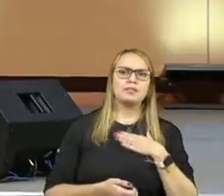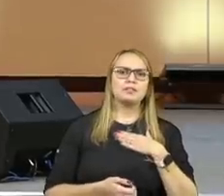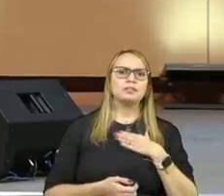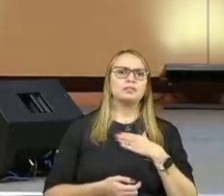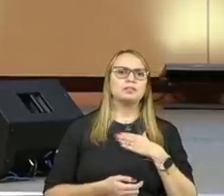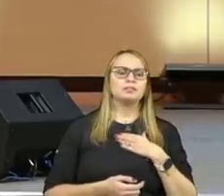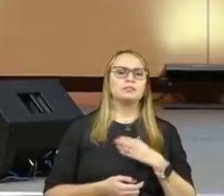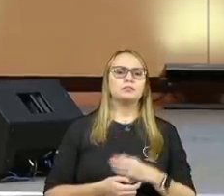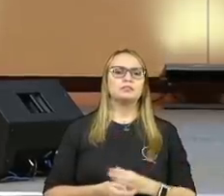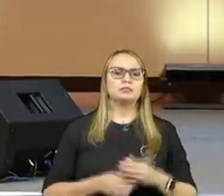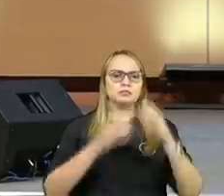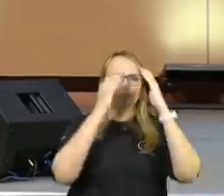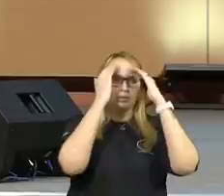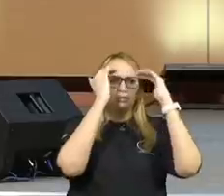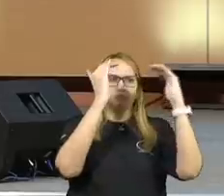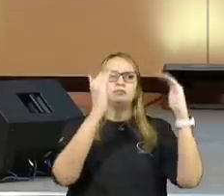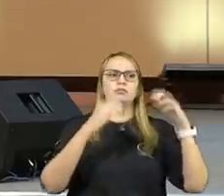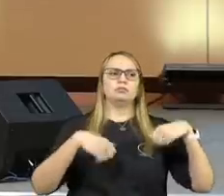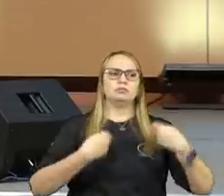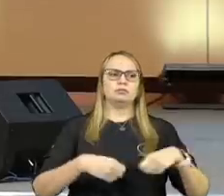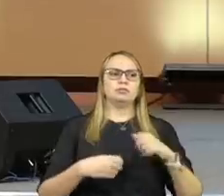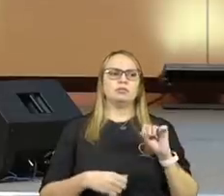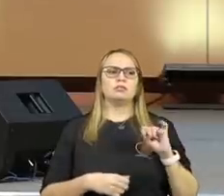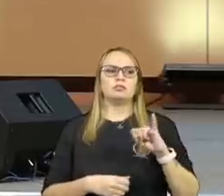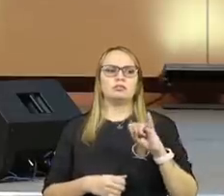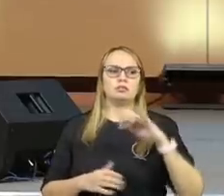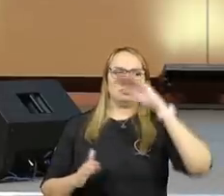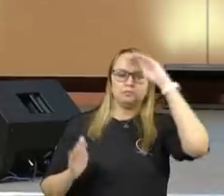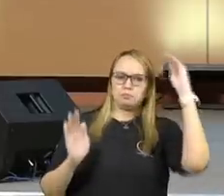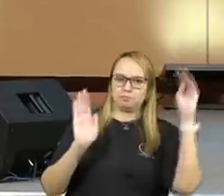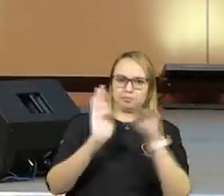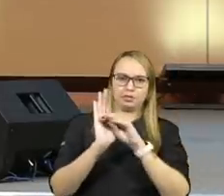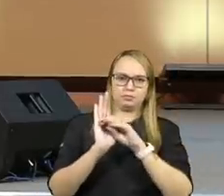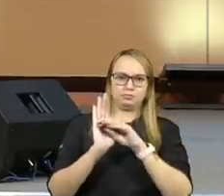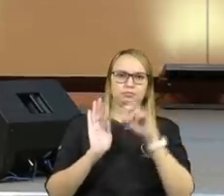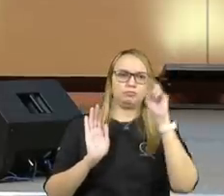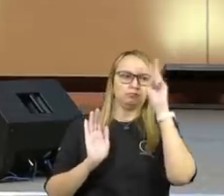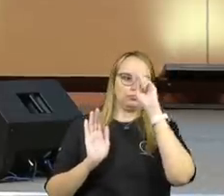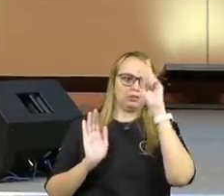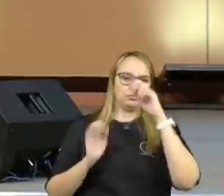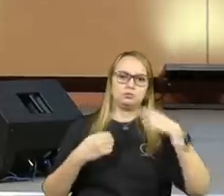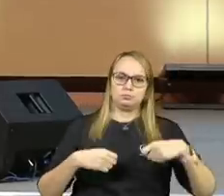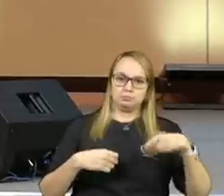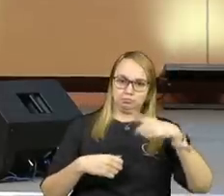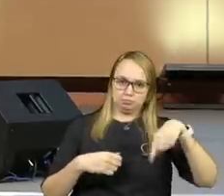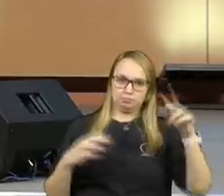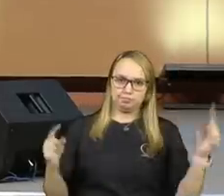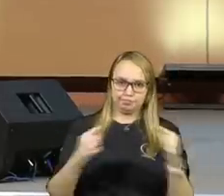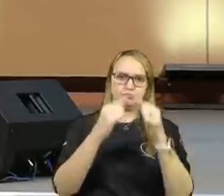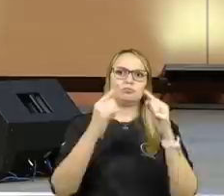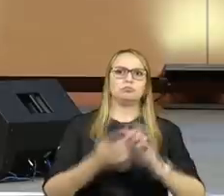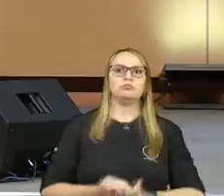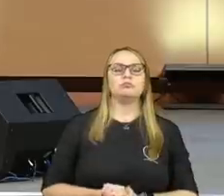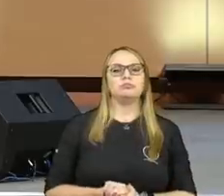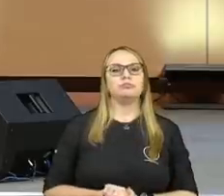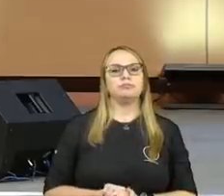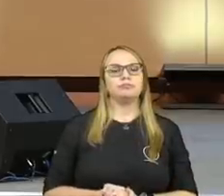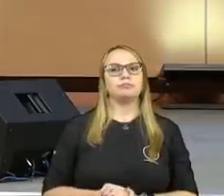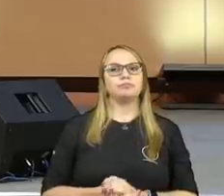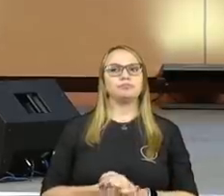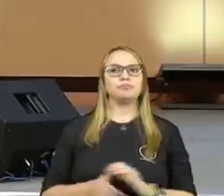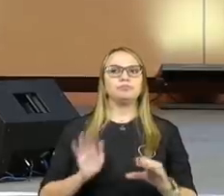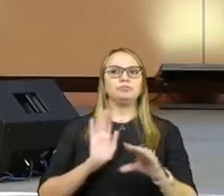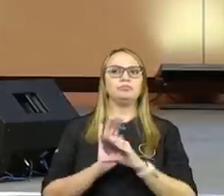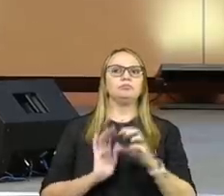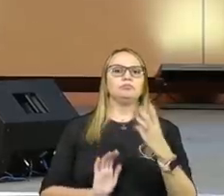cumprindo a condição de ser santo. Só queria te lembrar isso. Amém? Olha o que diz o